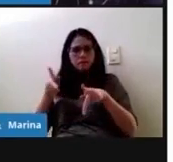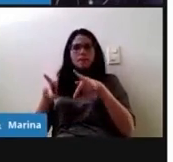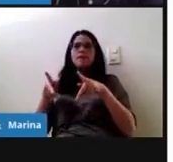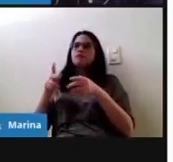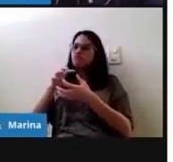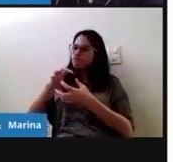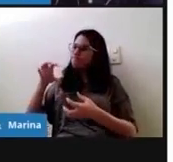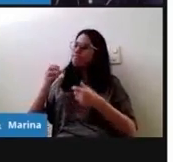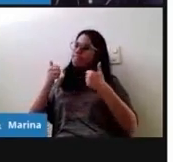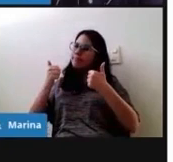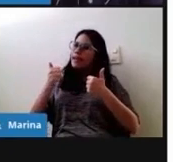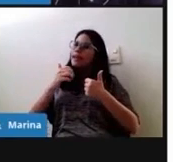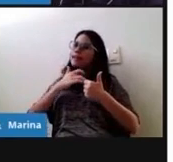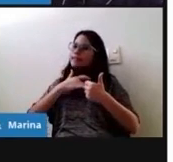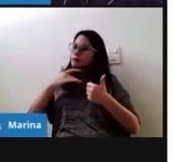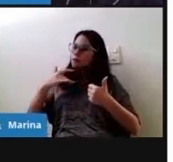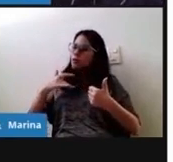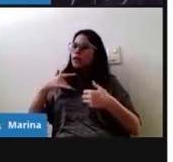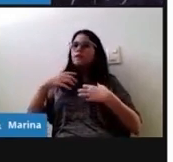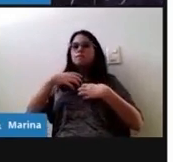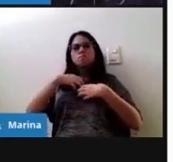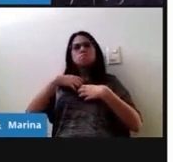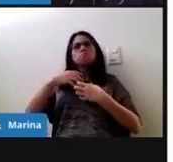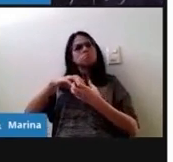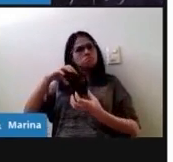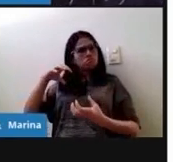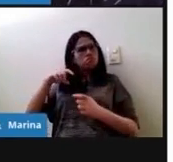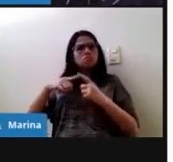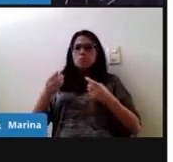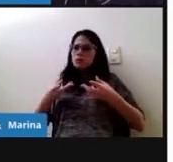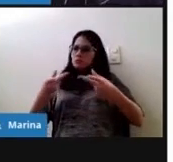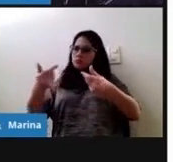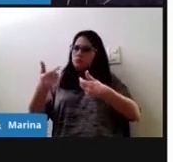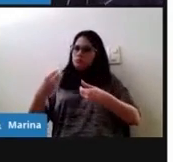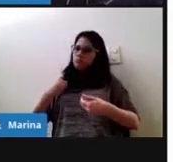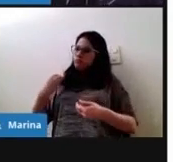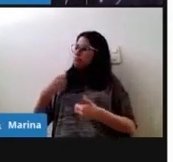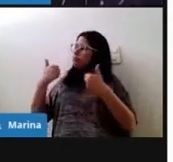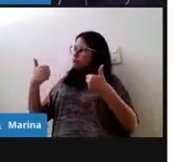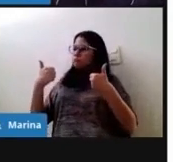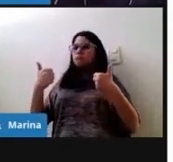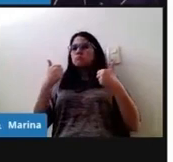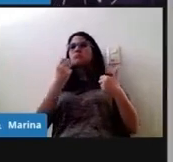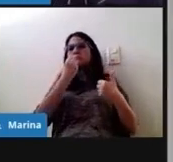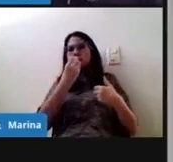bem, saudável, com uma boa qualidade de vida, é o que todos nós